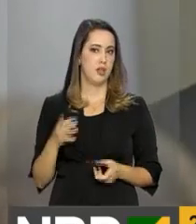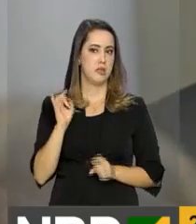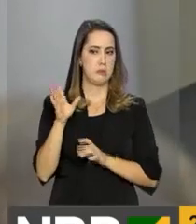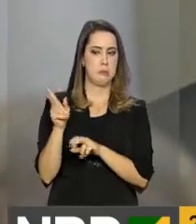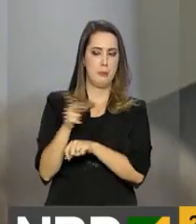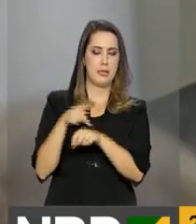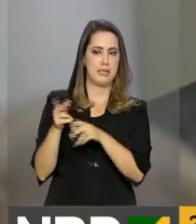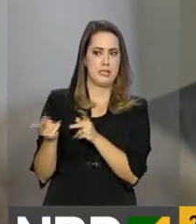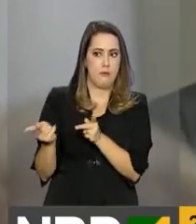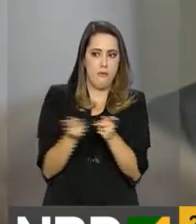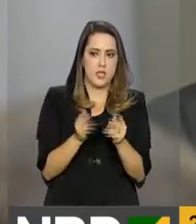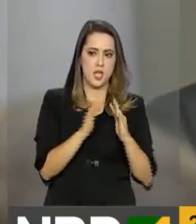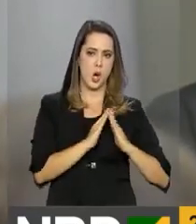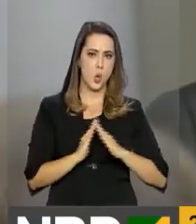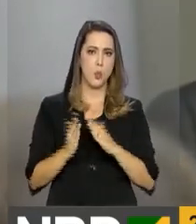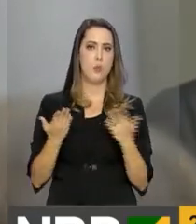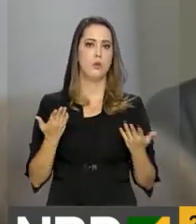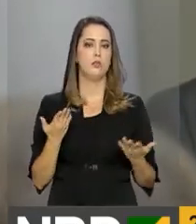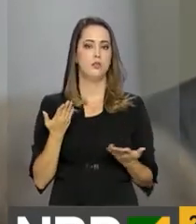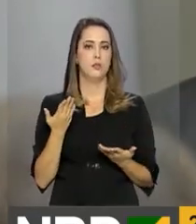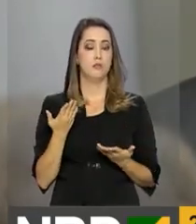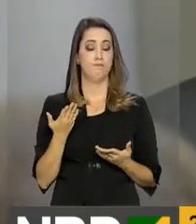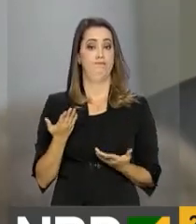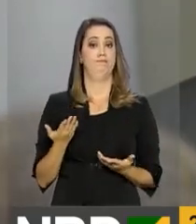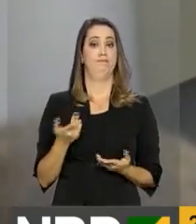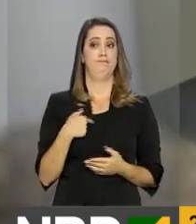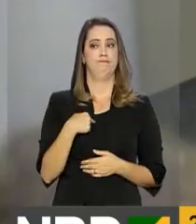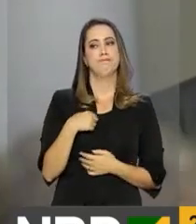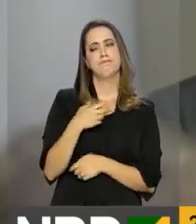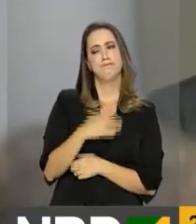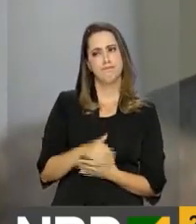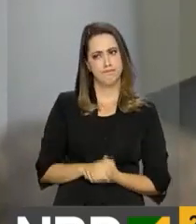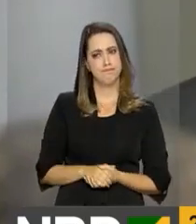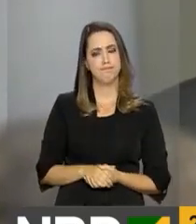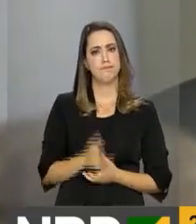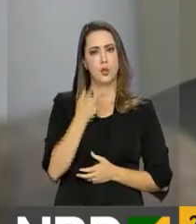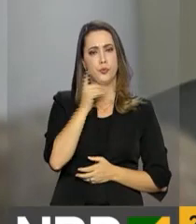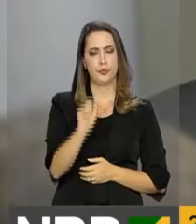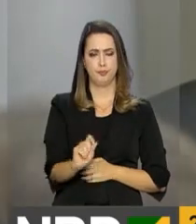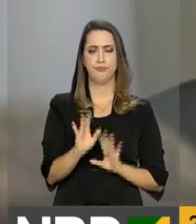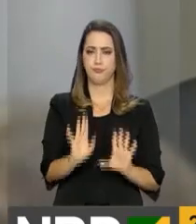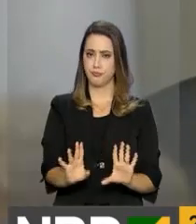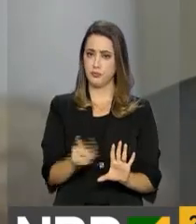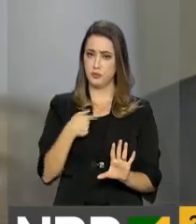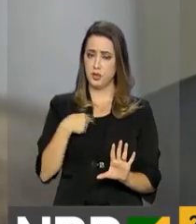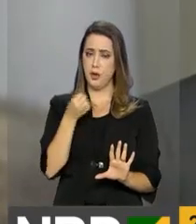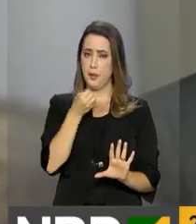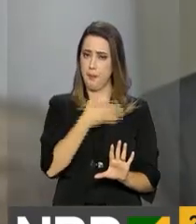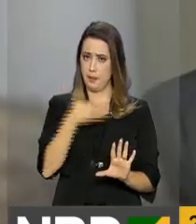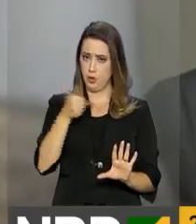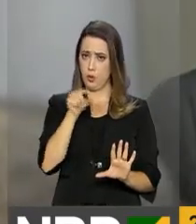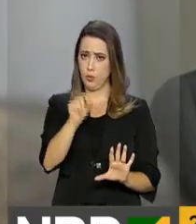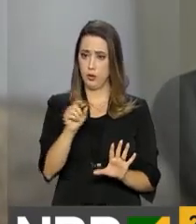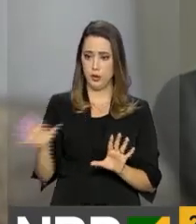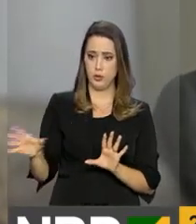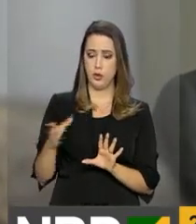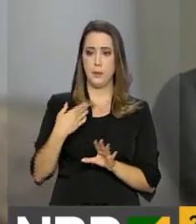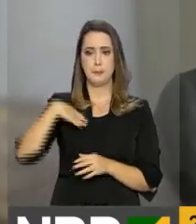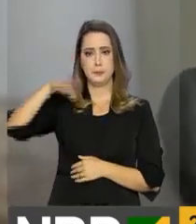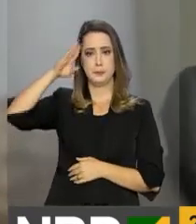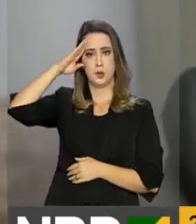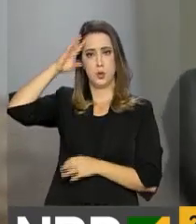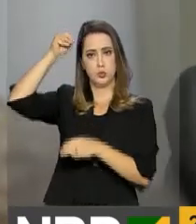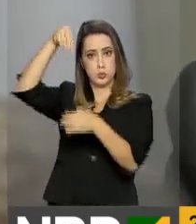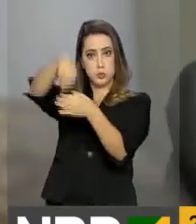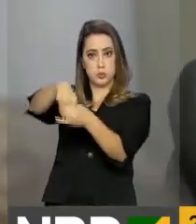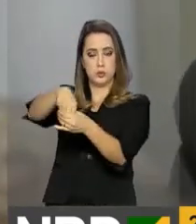países vizinhos ao Brasil. Então eu aqui comigo disse, bom, eu vou fazer o seguinte, eu vou promover uma intervenção federal